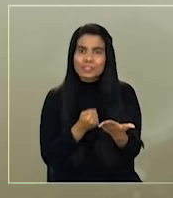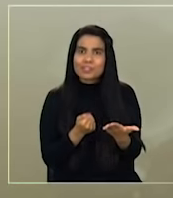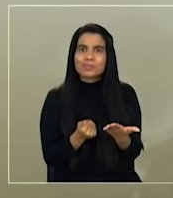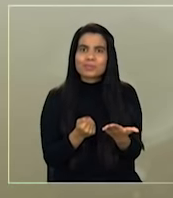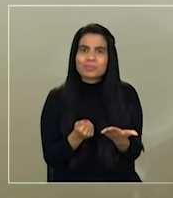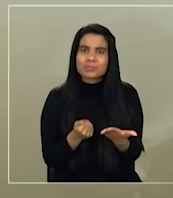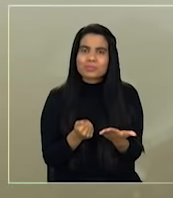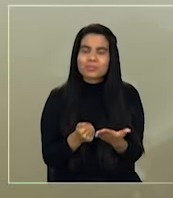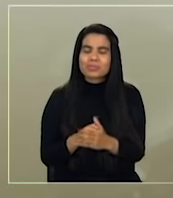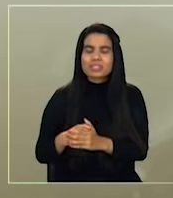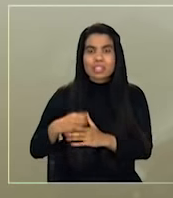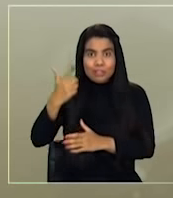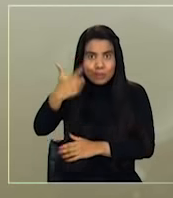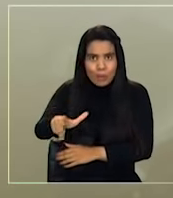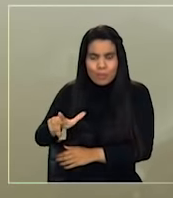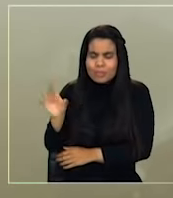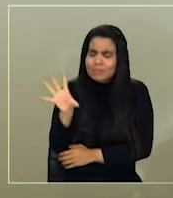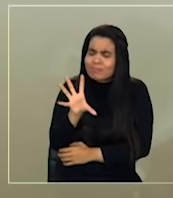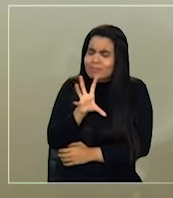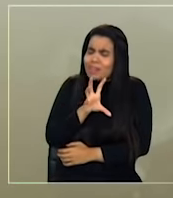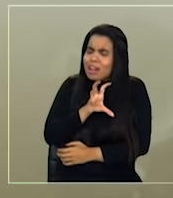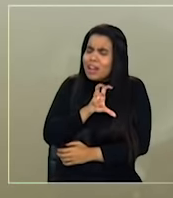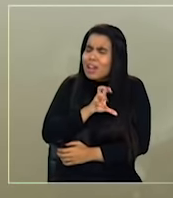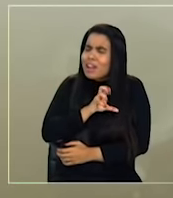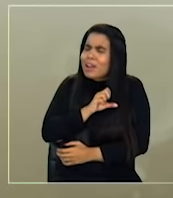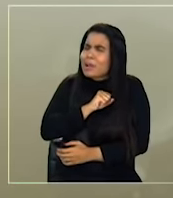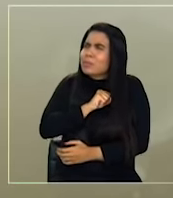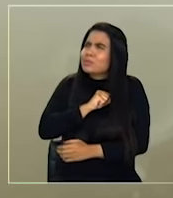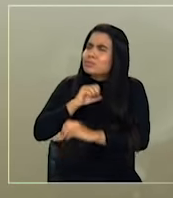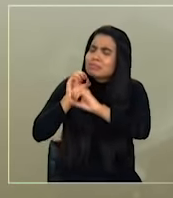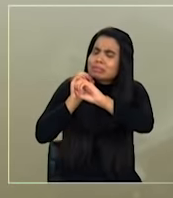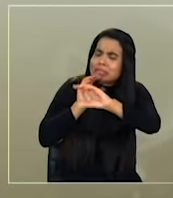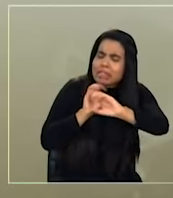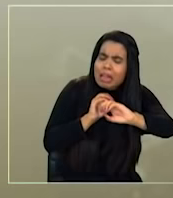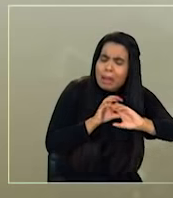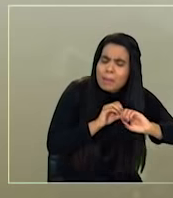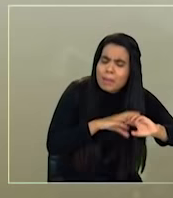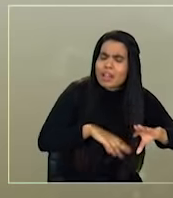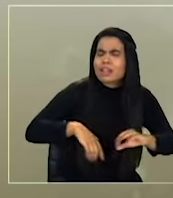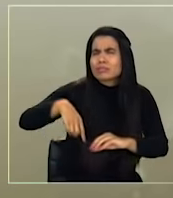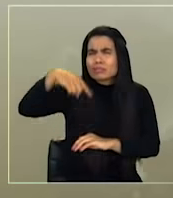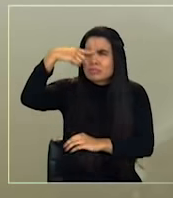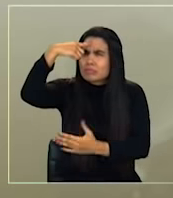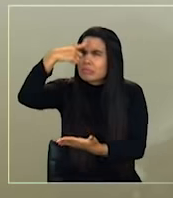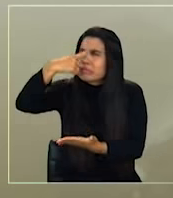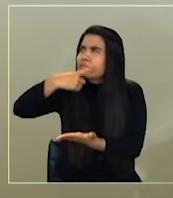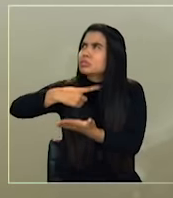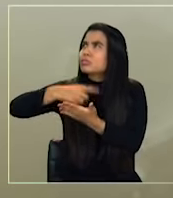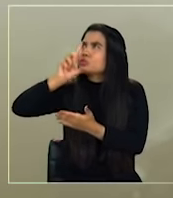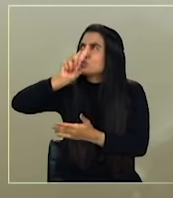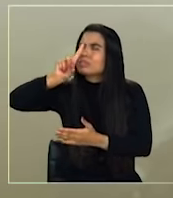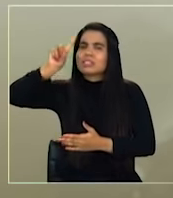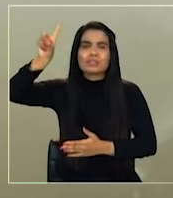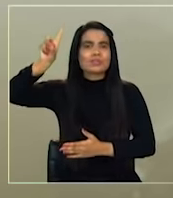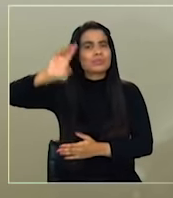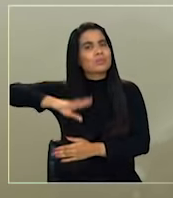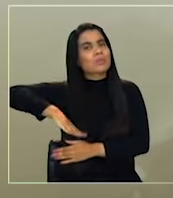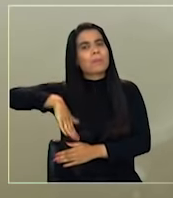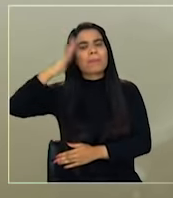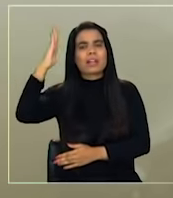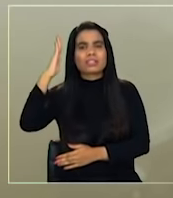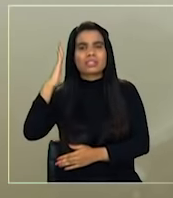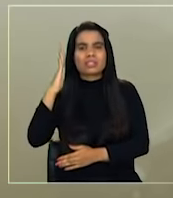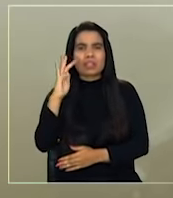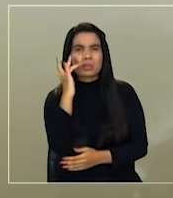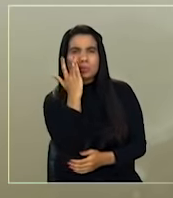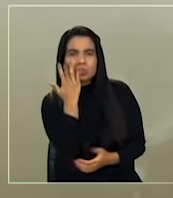Amo os teus mandamentos mais do que o ouro, ou seja, mais